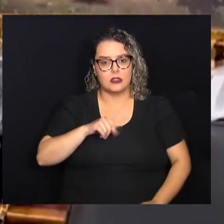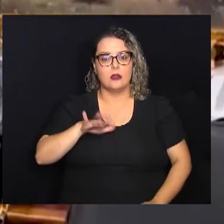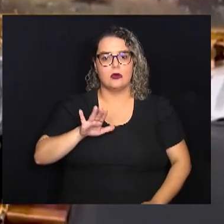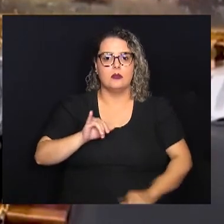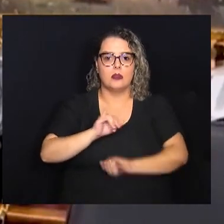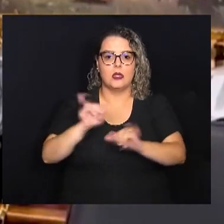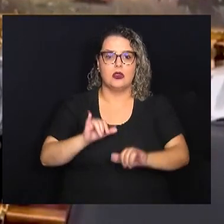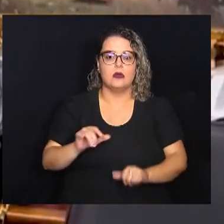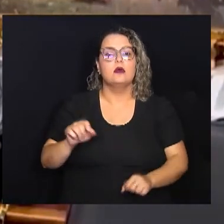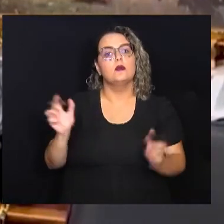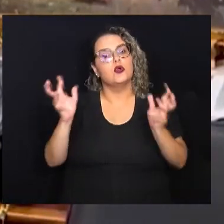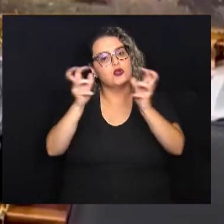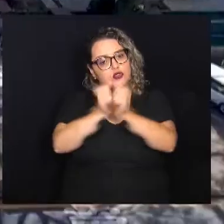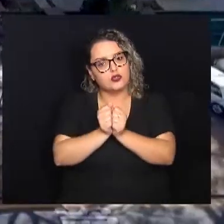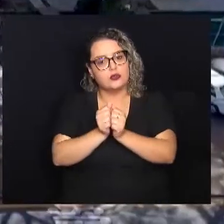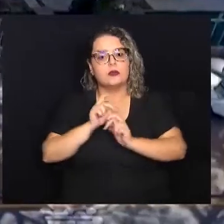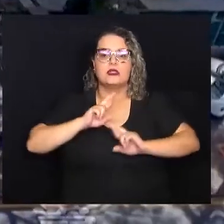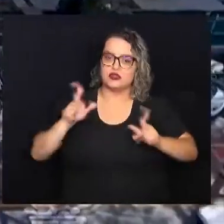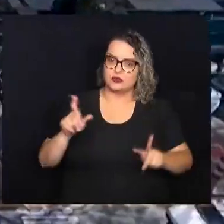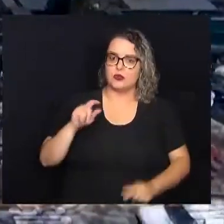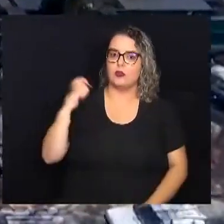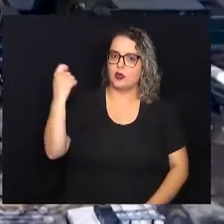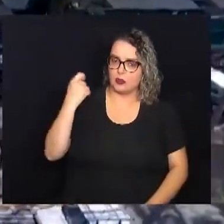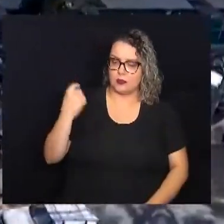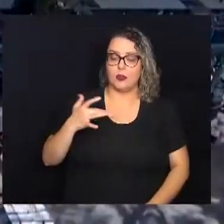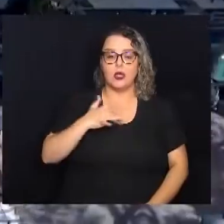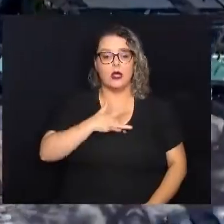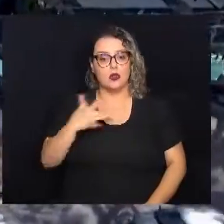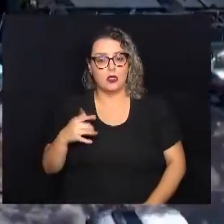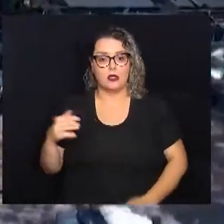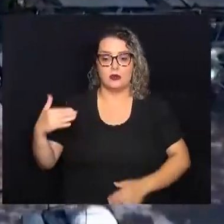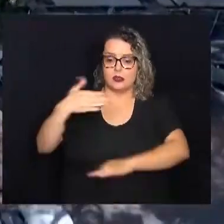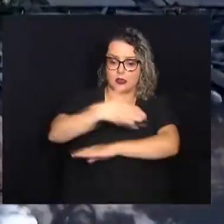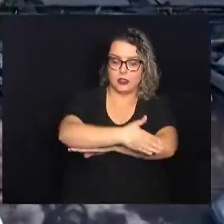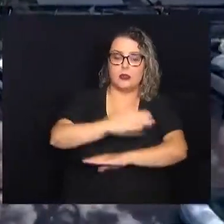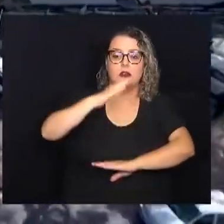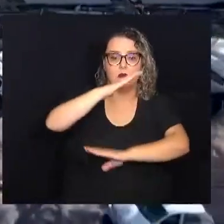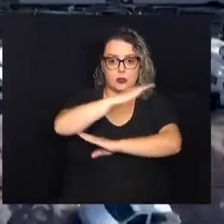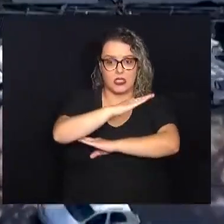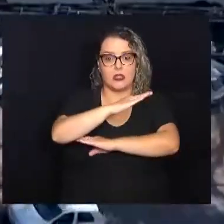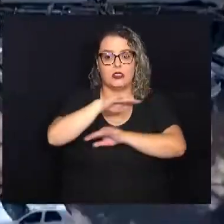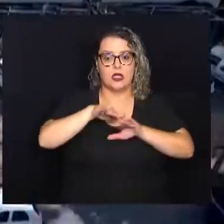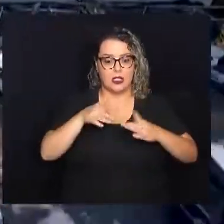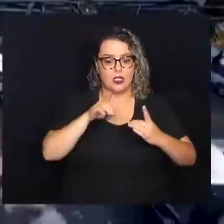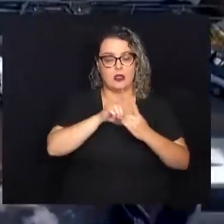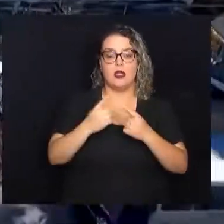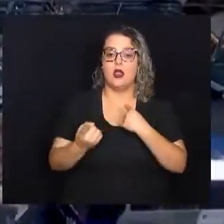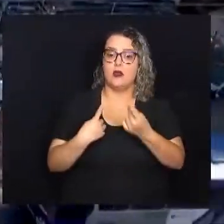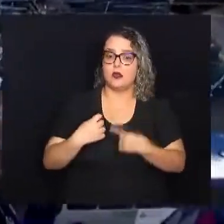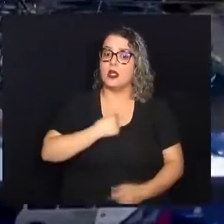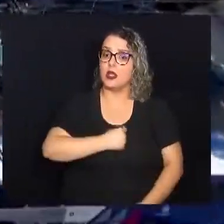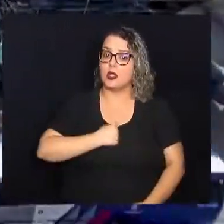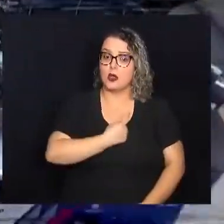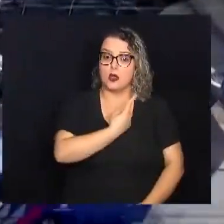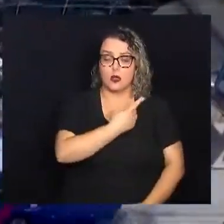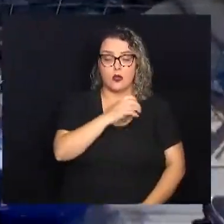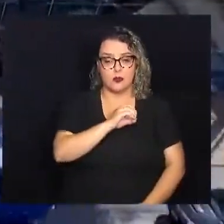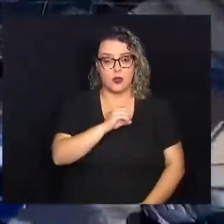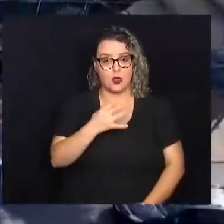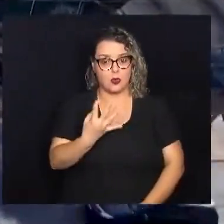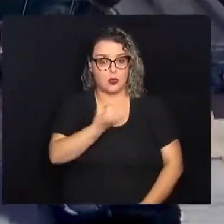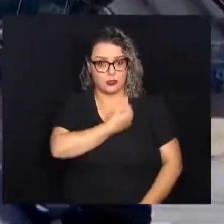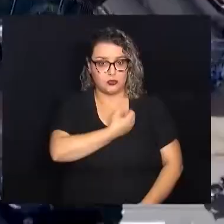diferença também lá no Rio Grande do Sul. Para doar, basta vir até a entrada da Câmara de Campinas, na Avenida da Saudade 1004, entre